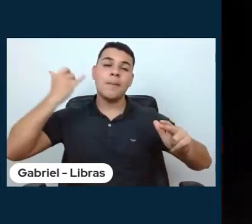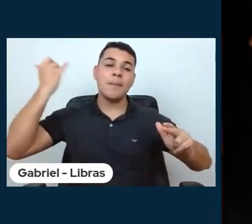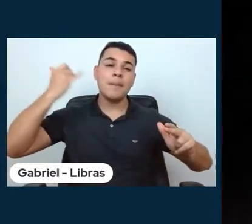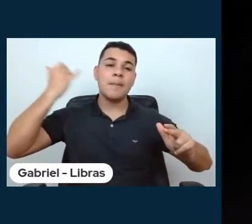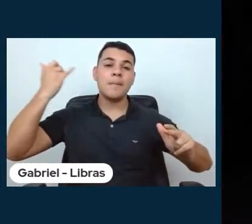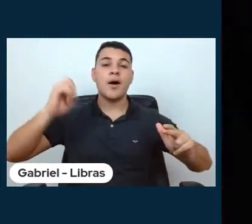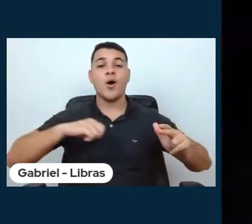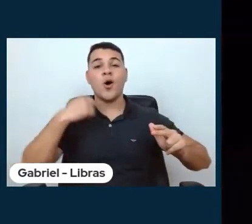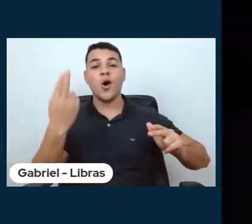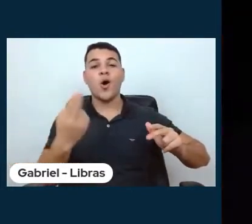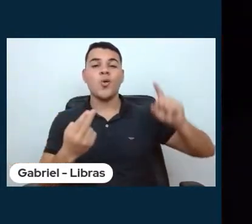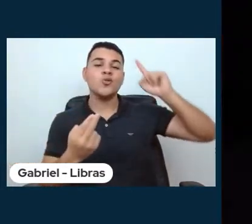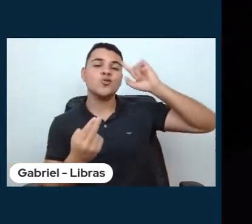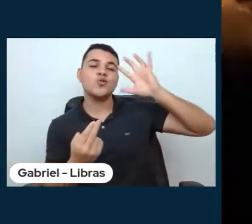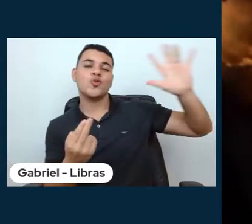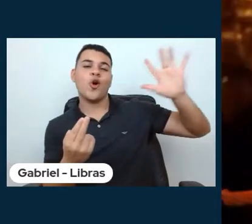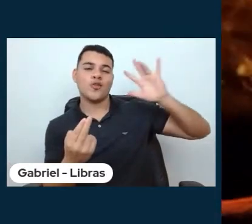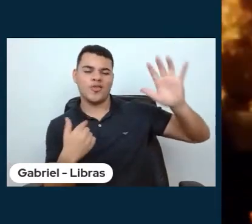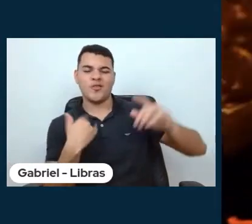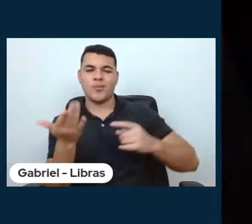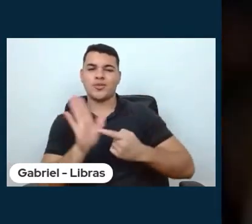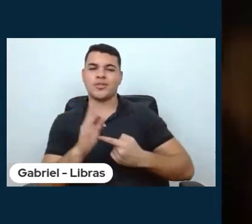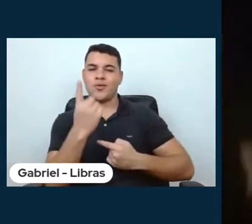E aí a